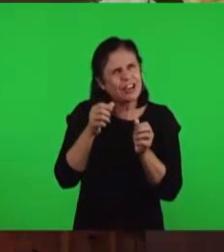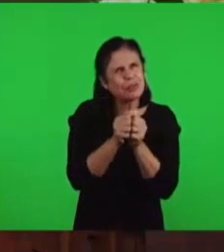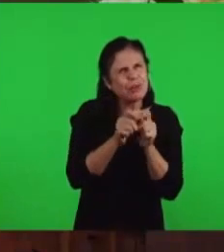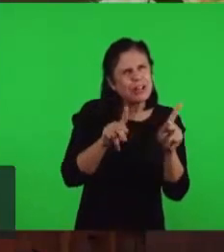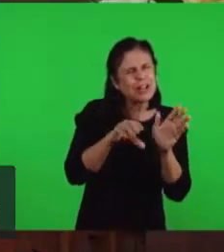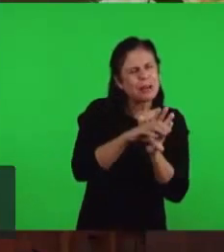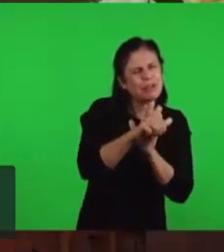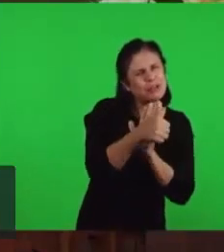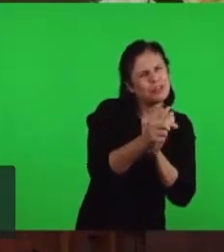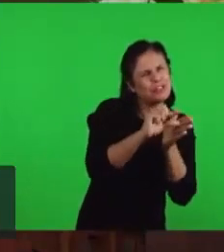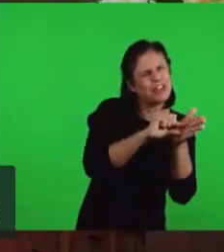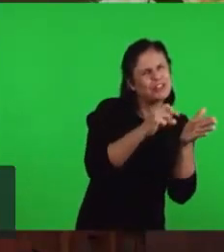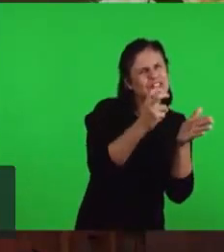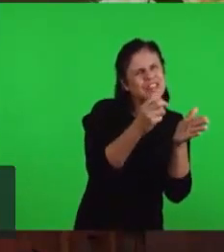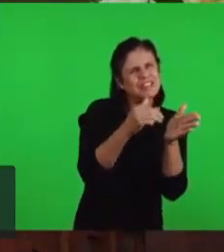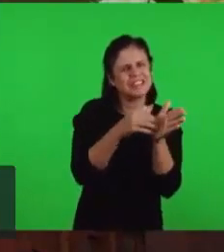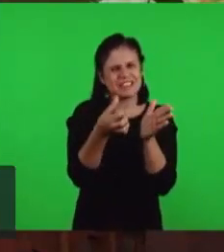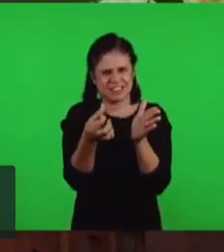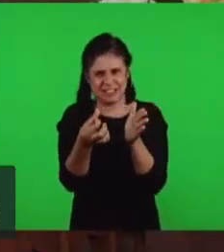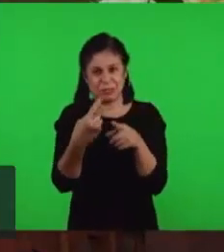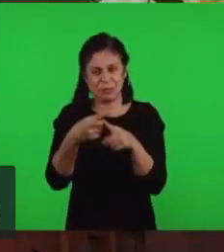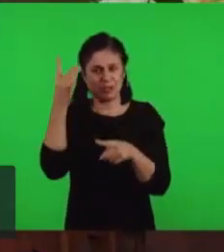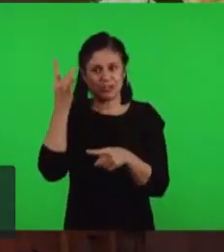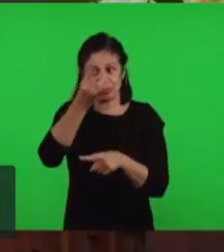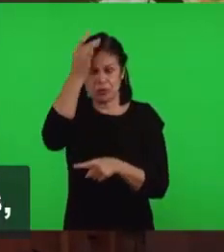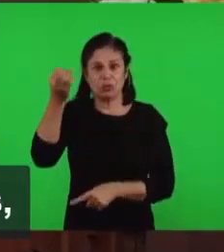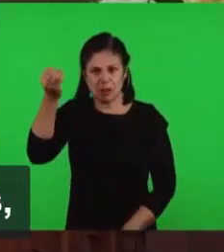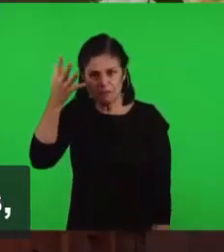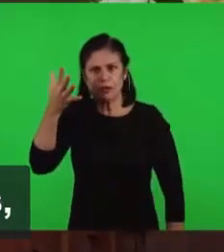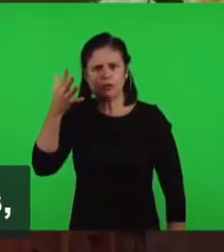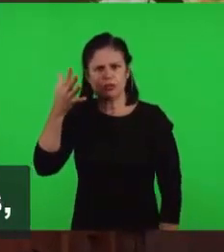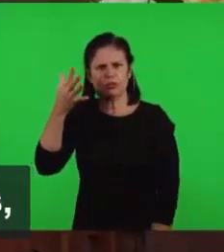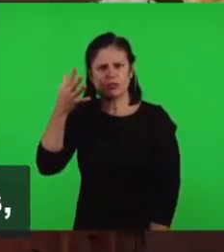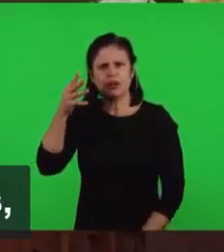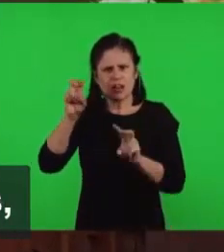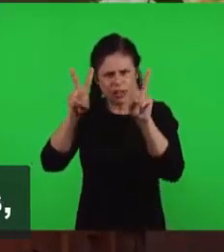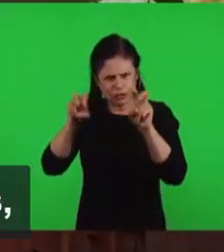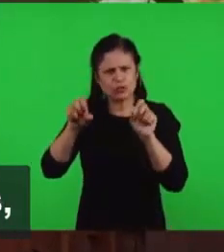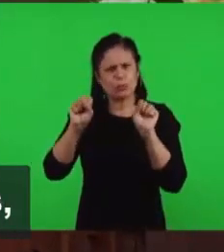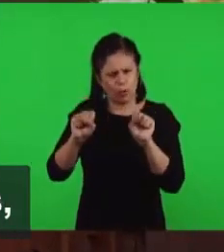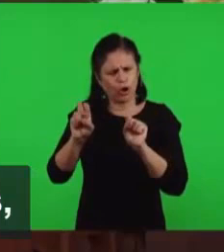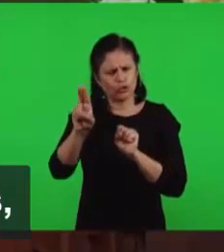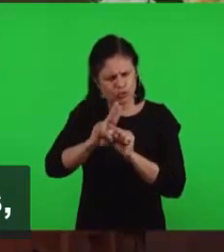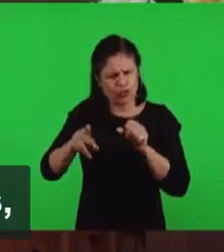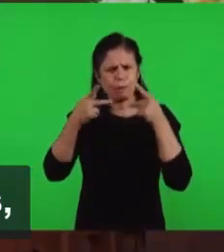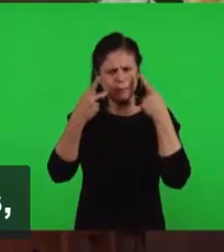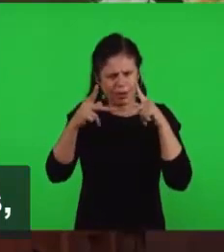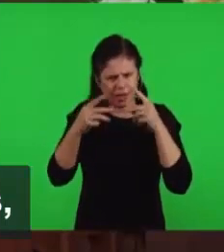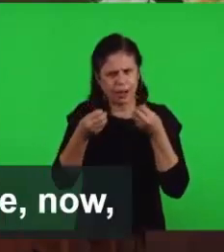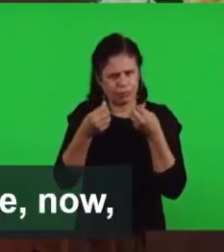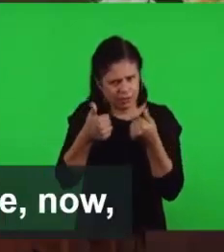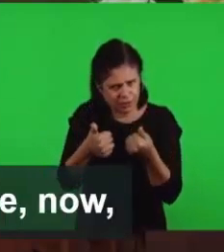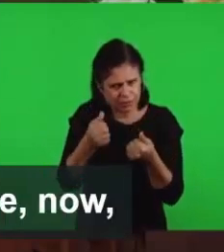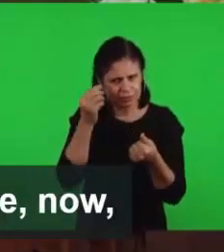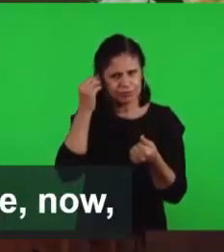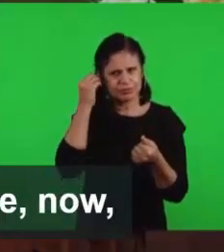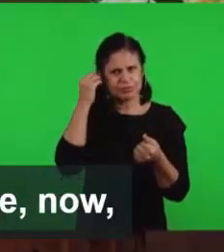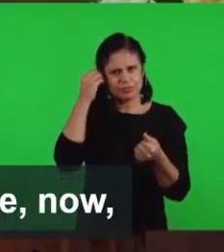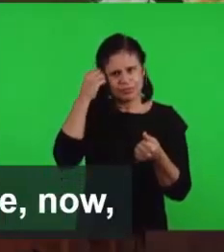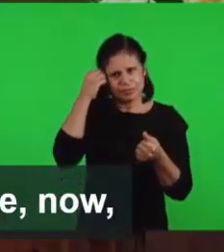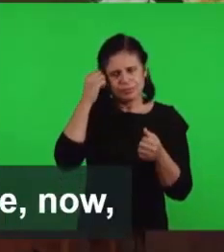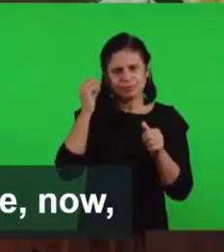revelou revelou mesmo revelou no grupo de intercessão revelou a própria pastor e tudo isso agora